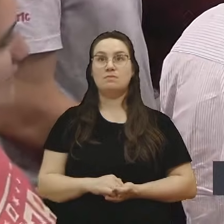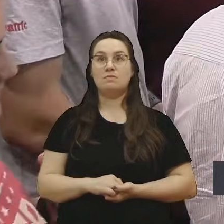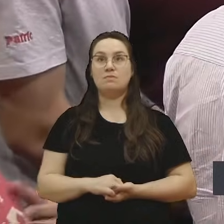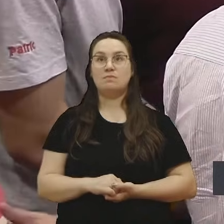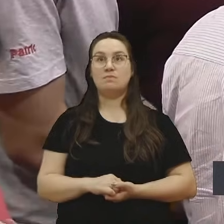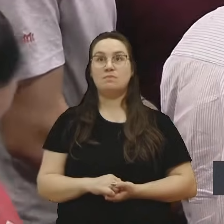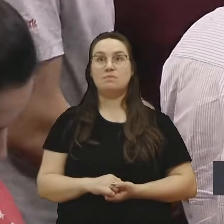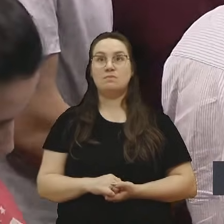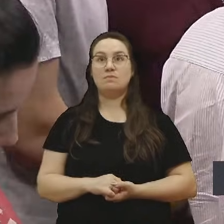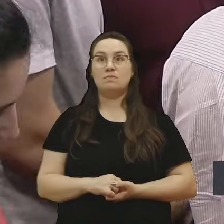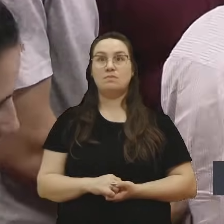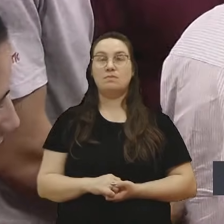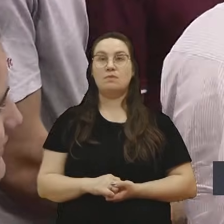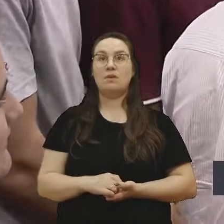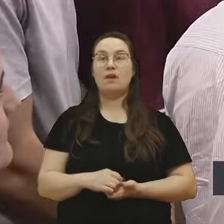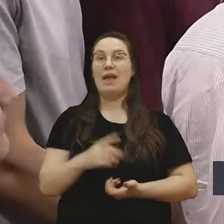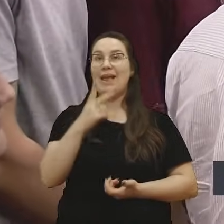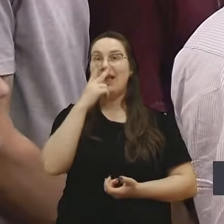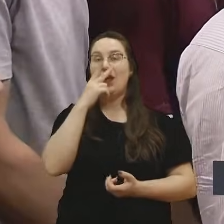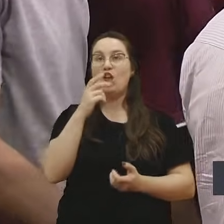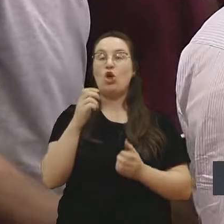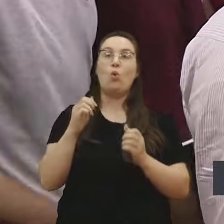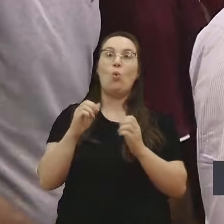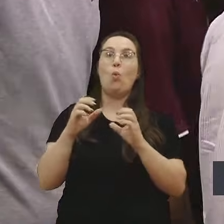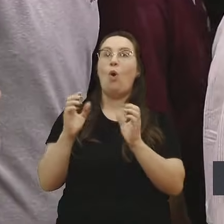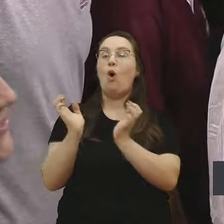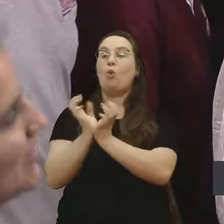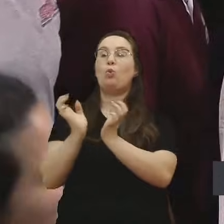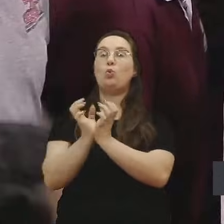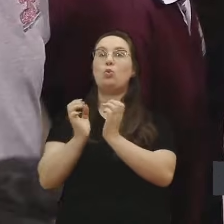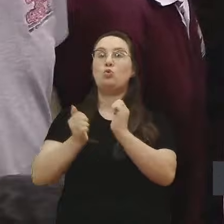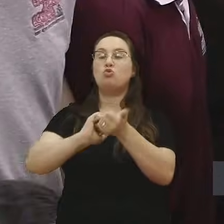Vamos fazer time de futebol aí, né, para dar certo a foto.